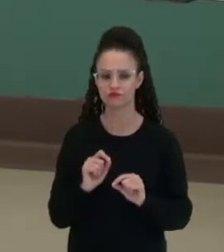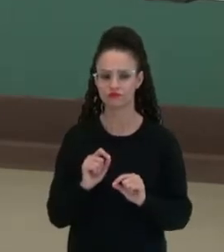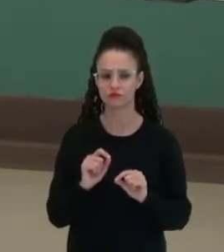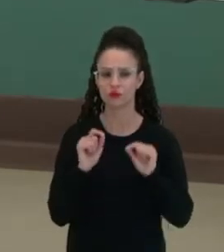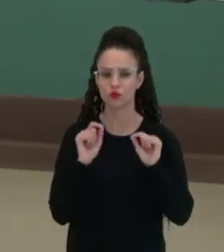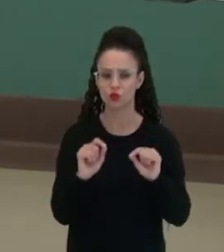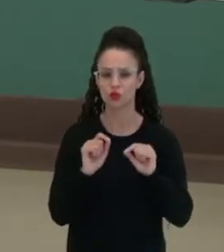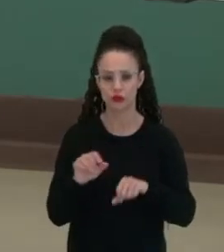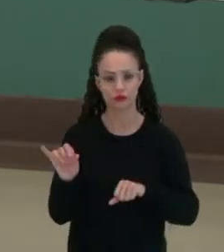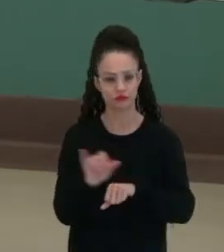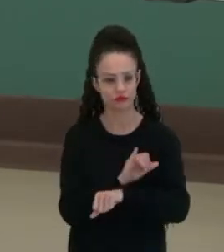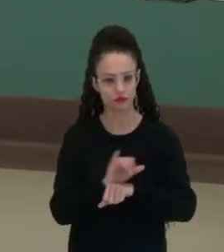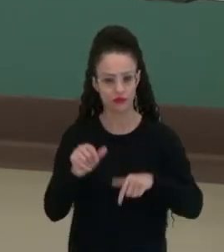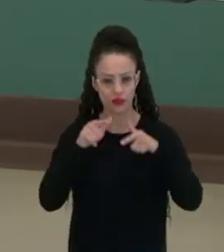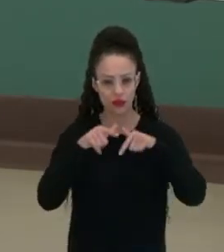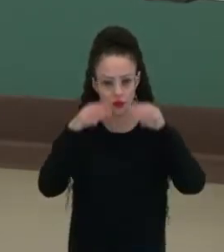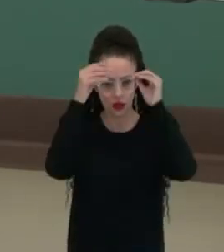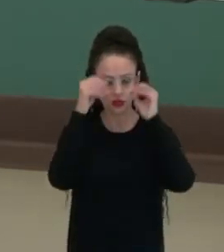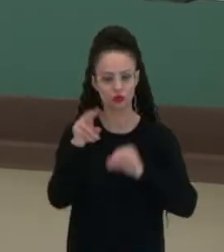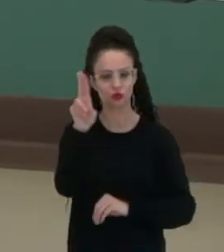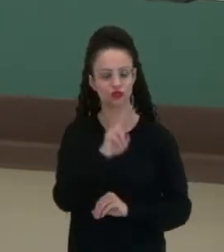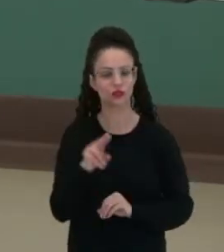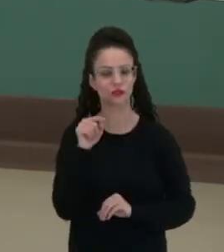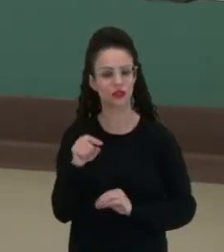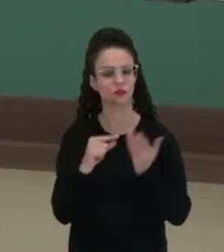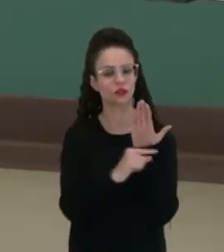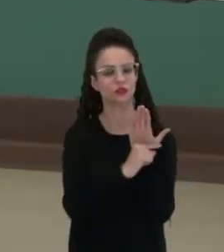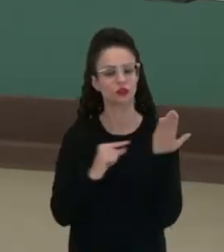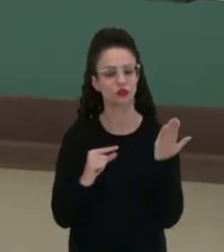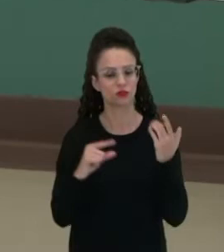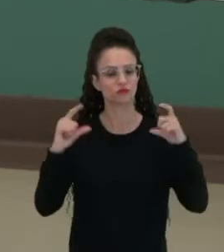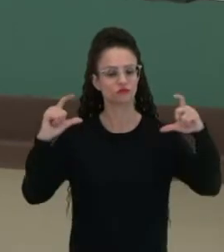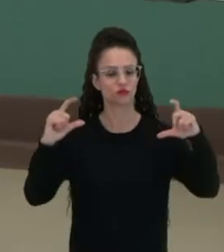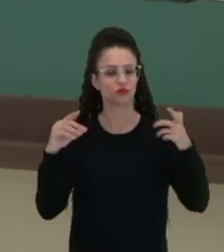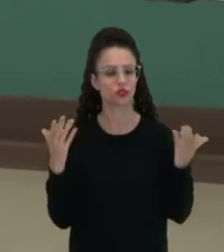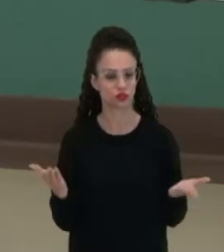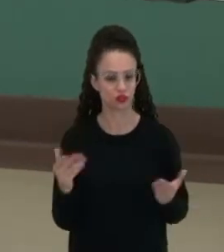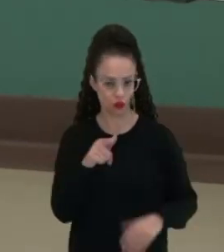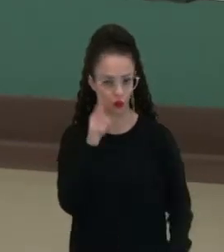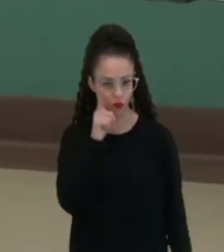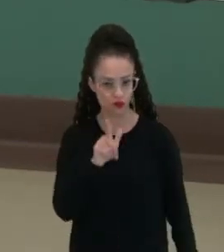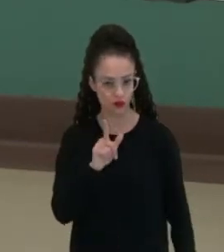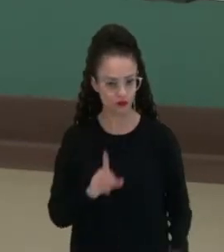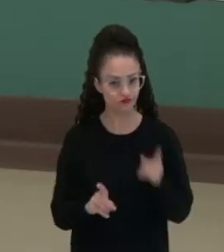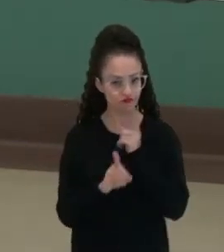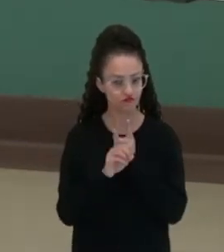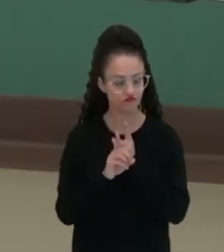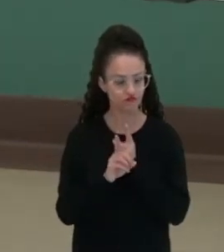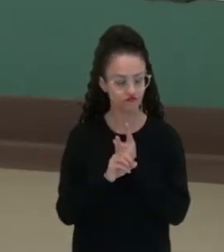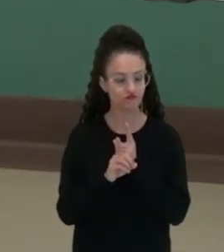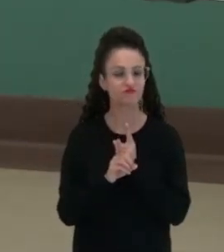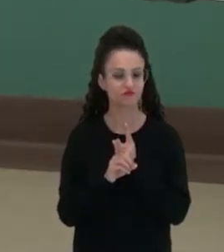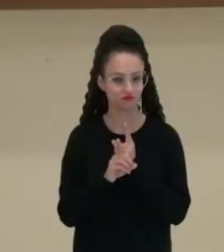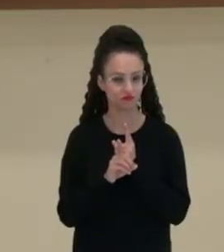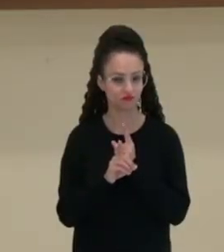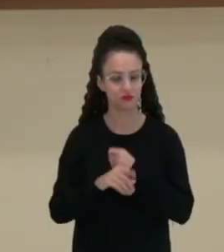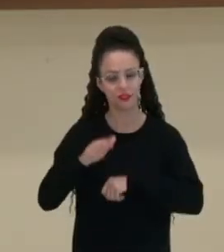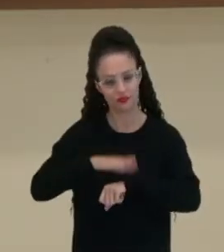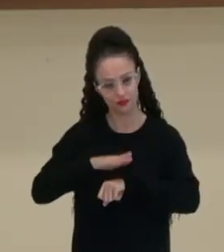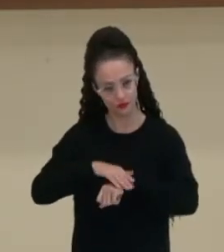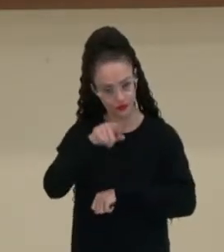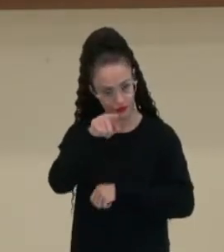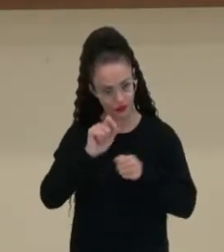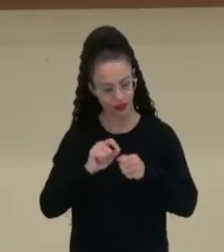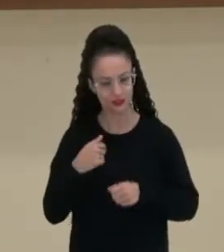qual recurso de linguagem é utilizada pelo autor aqui nesse trecho? Você consegue fazer isso? Faz